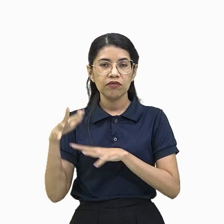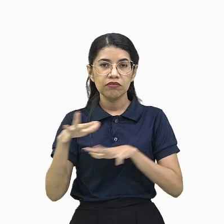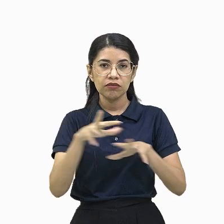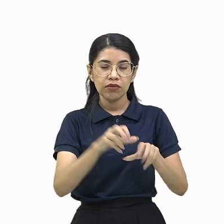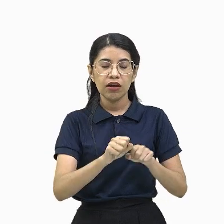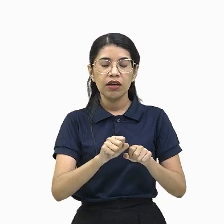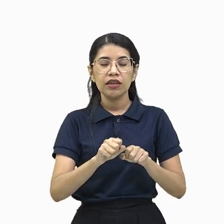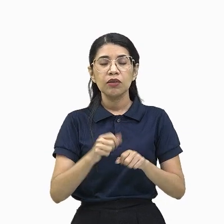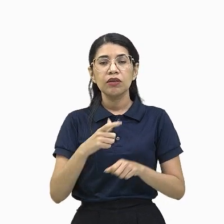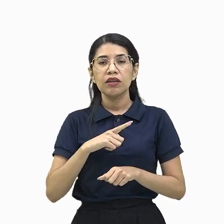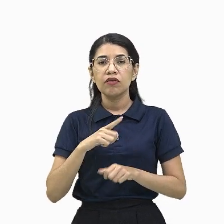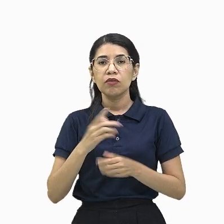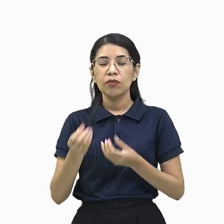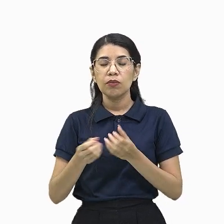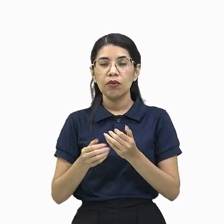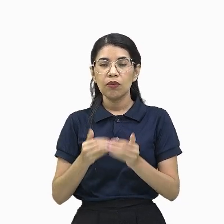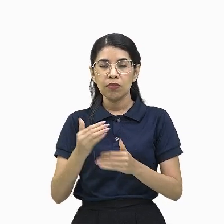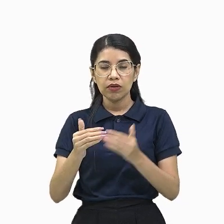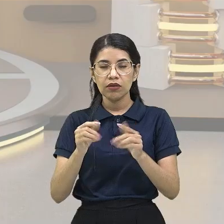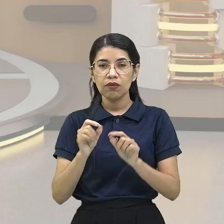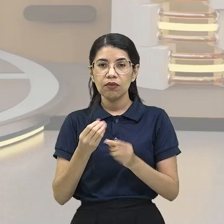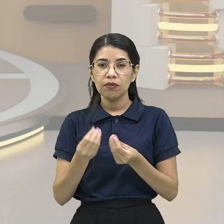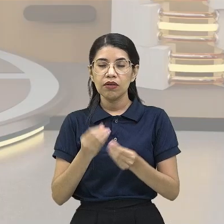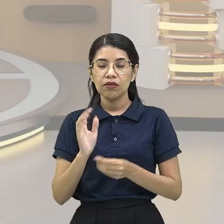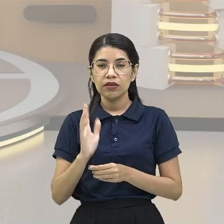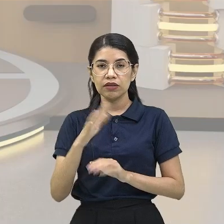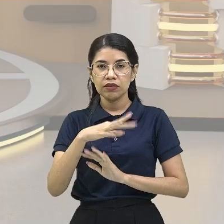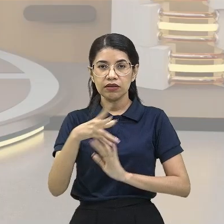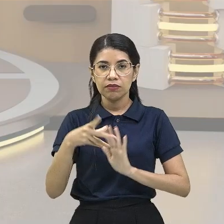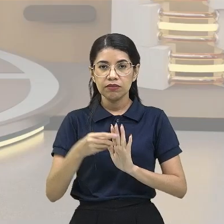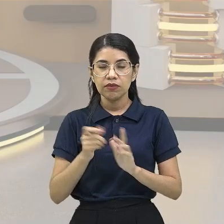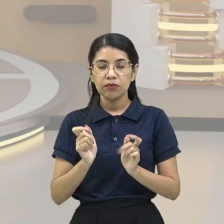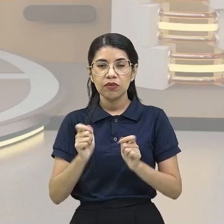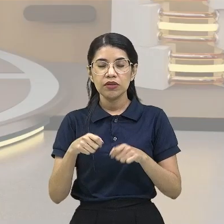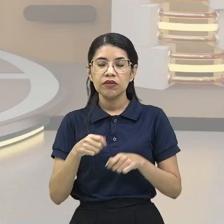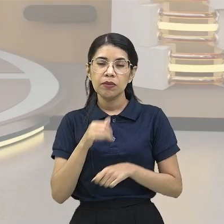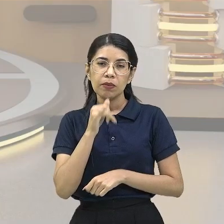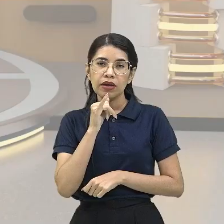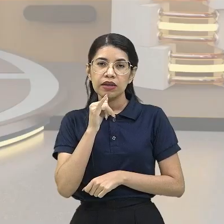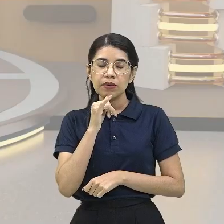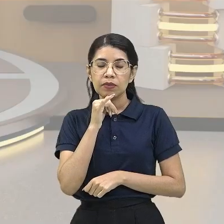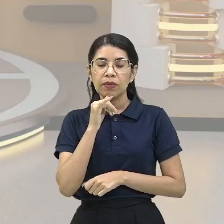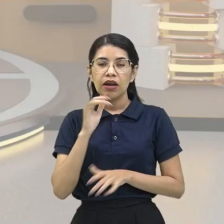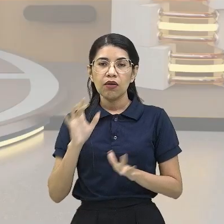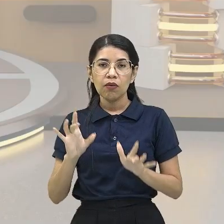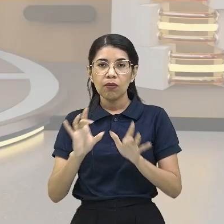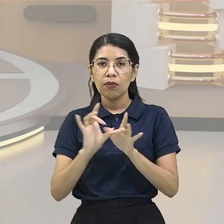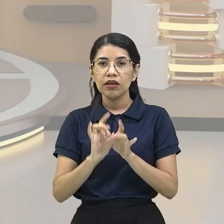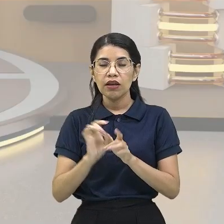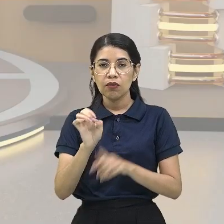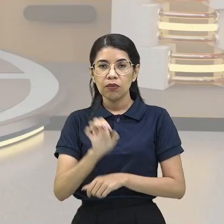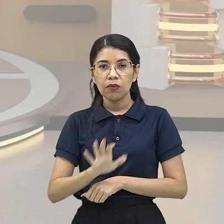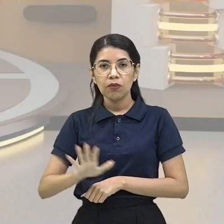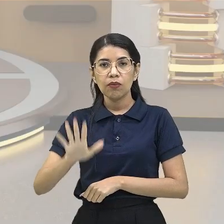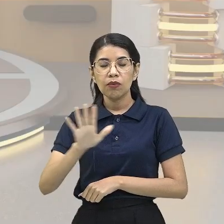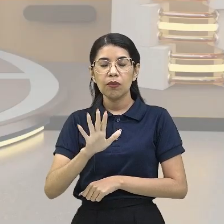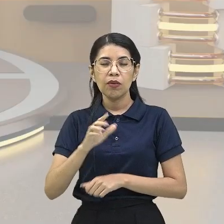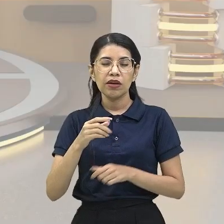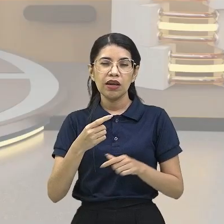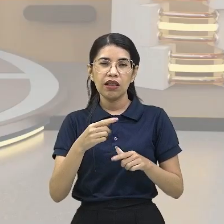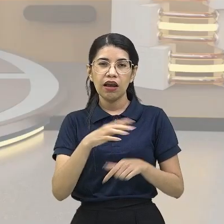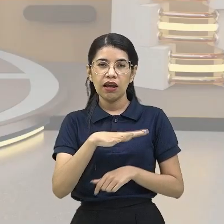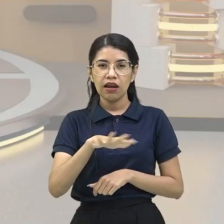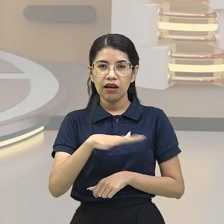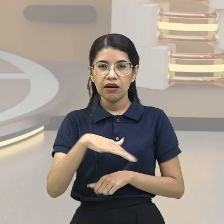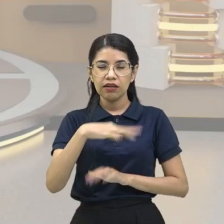de integração, né, da Amazônia para, como se fosse para com o restante do Brasil, né, que nós estávamos ali excluídos, enquanto a gente